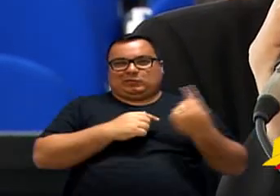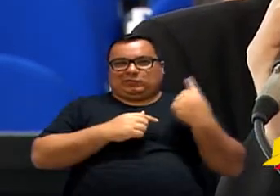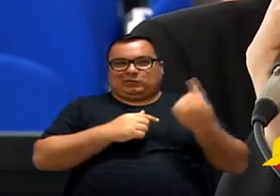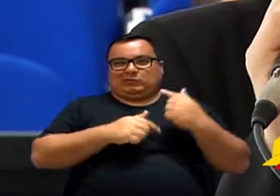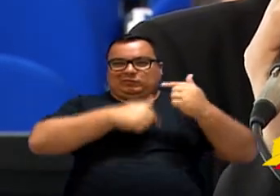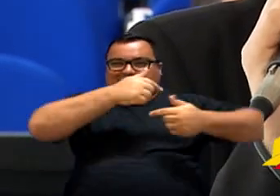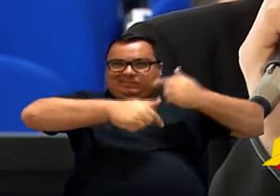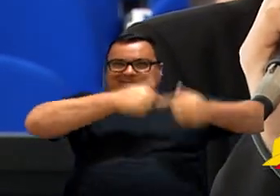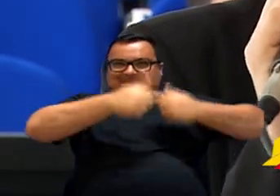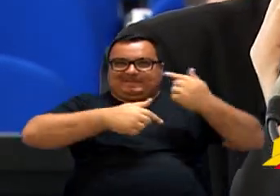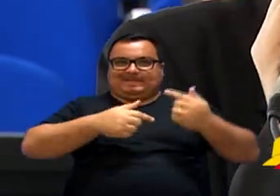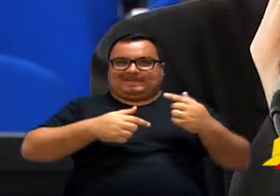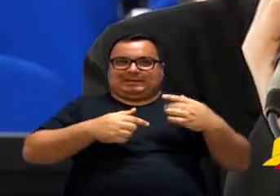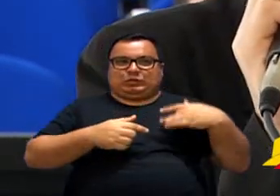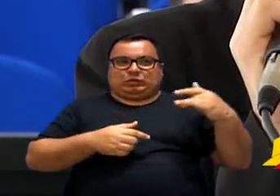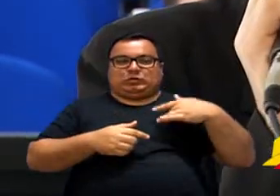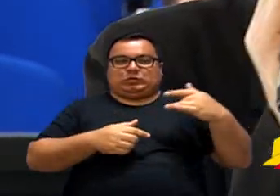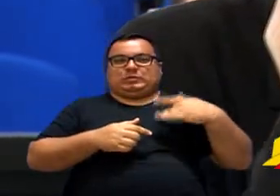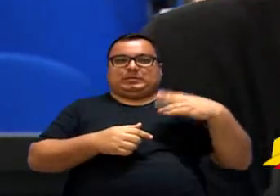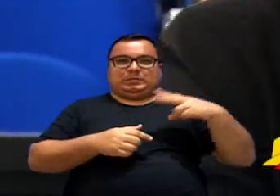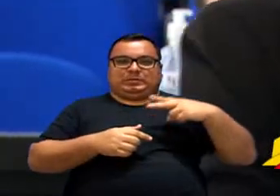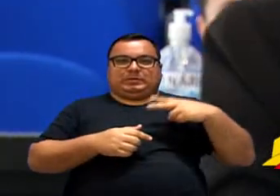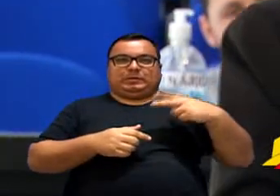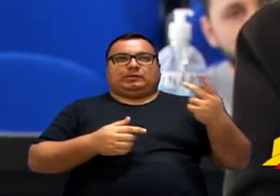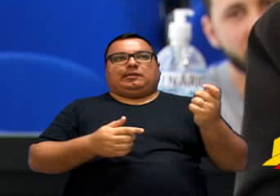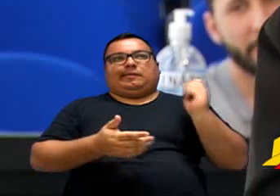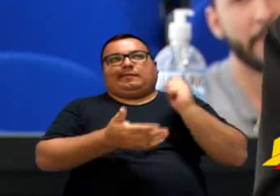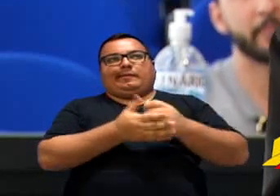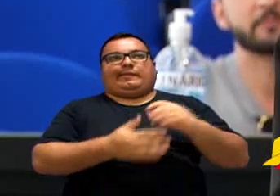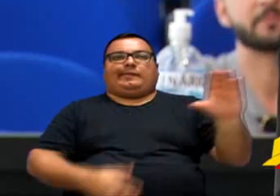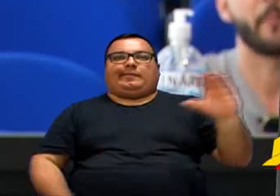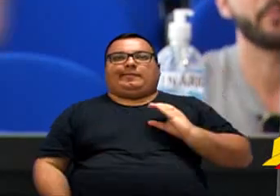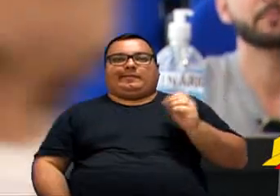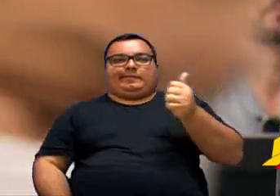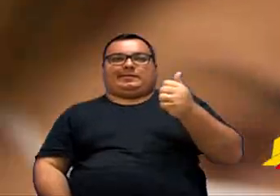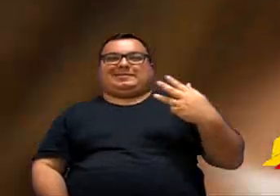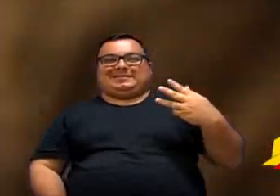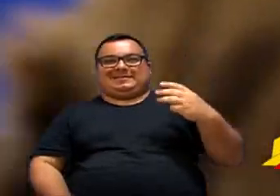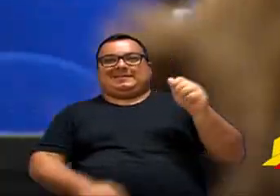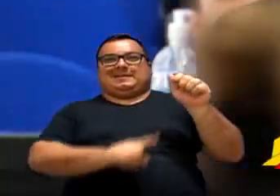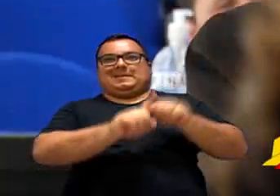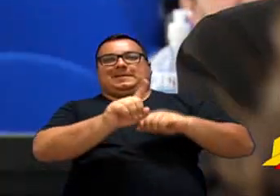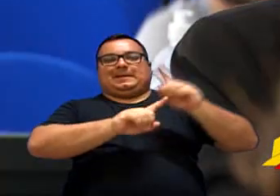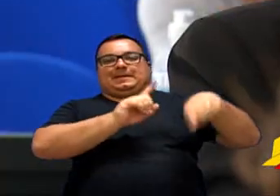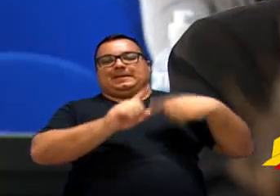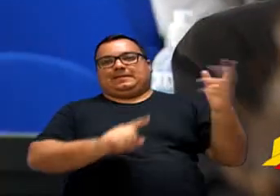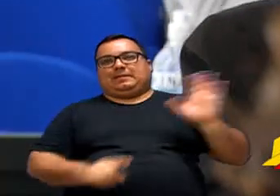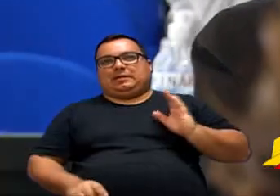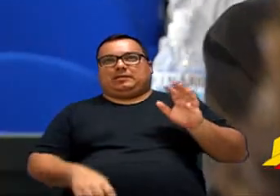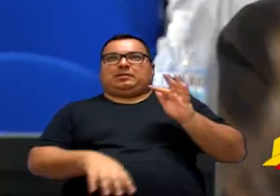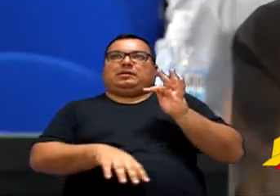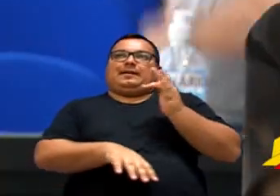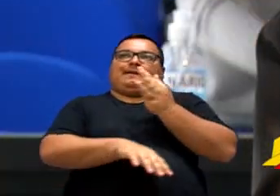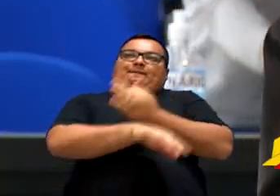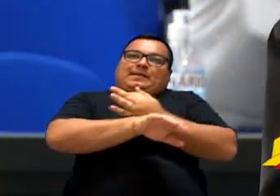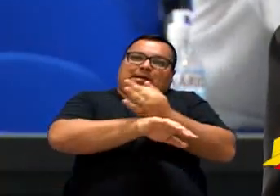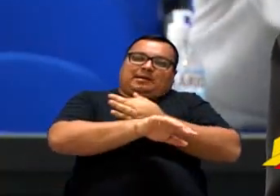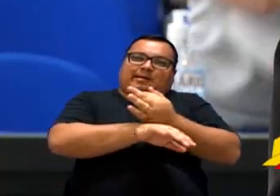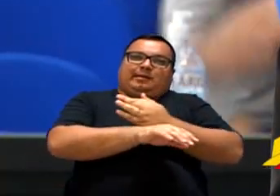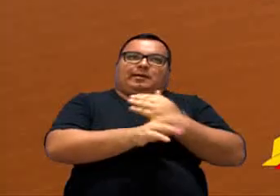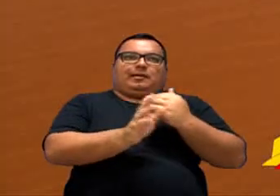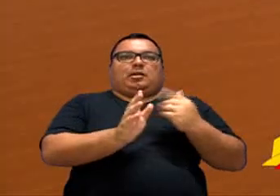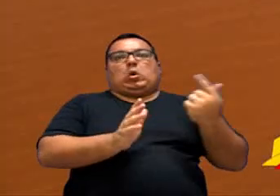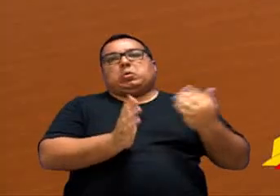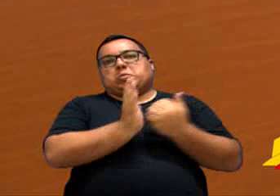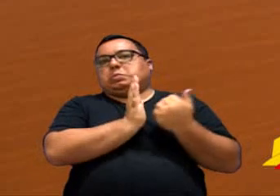né, o serviço autônomo. Não tem 13º, não tem férias, não tem aumento salarial. Né,